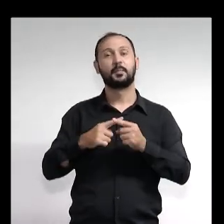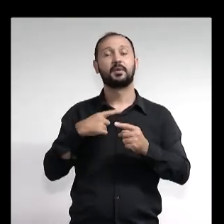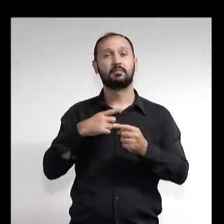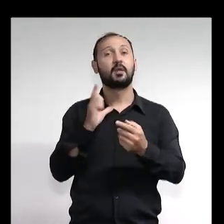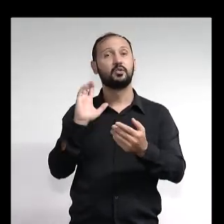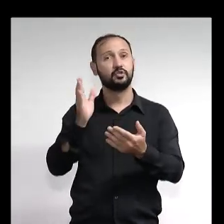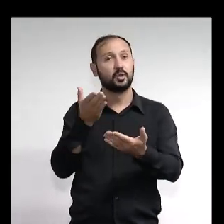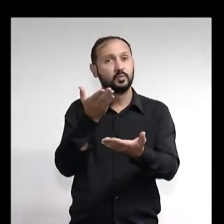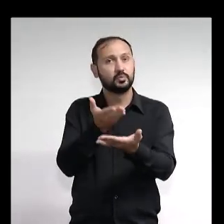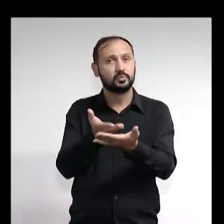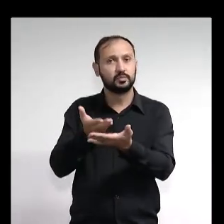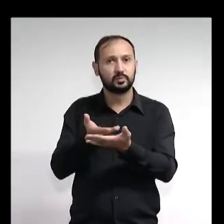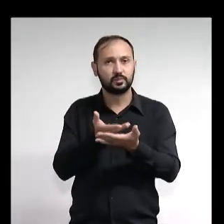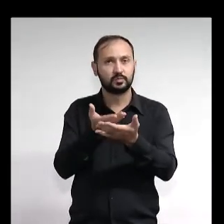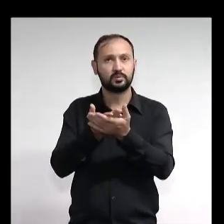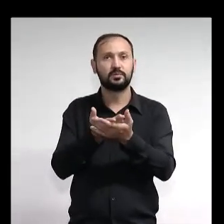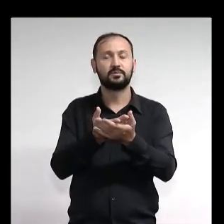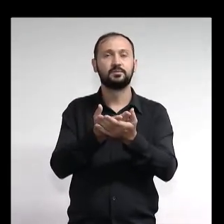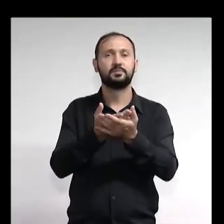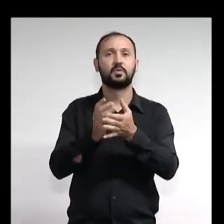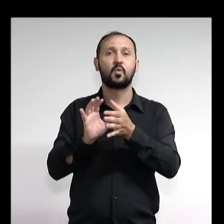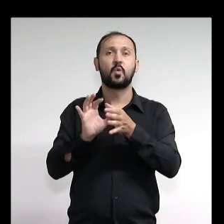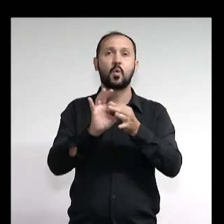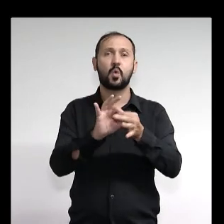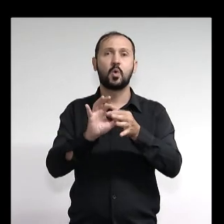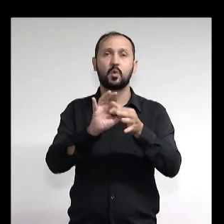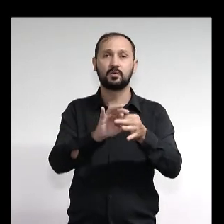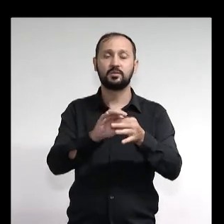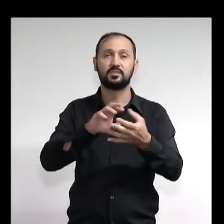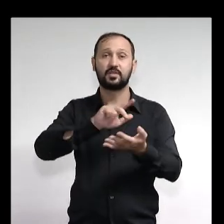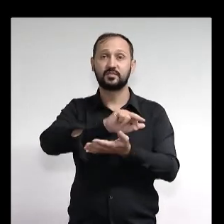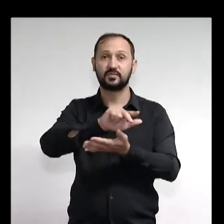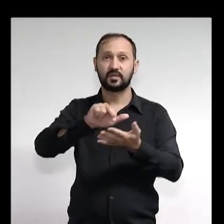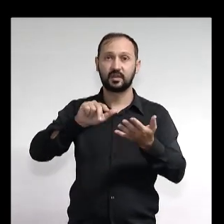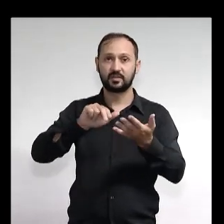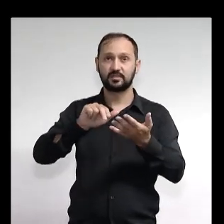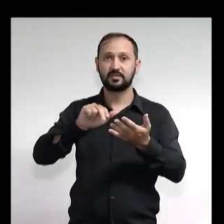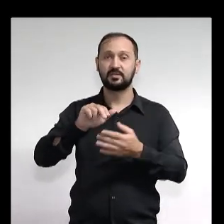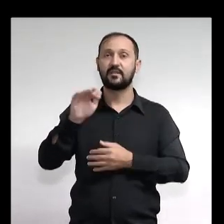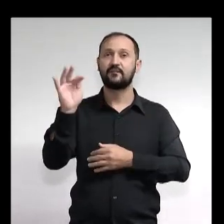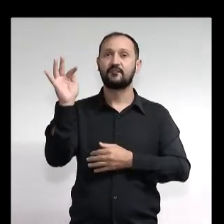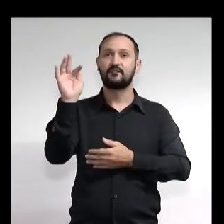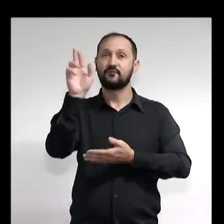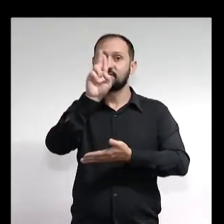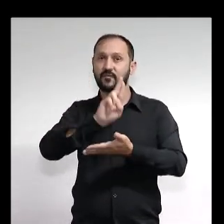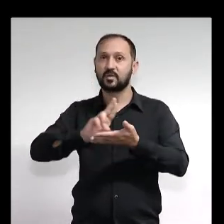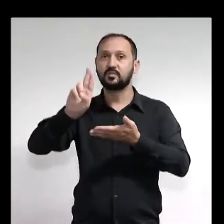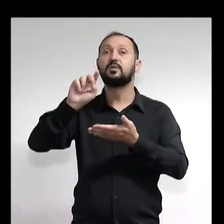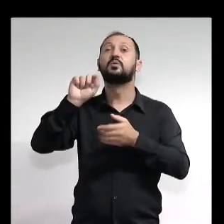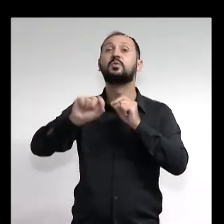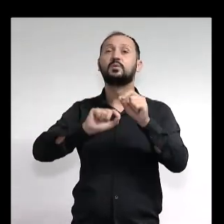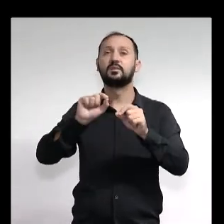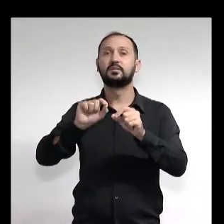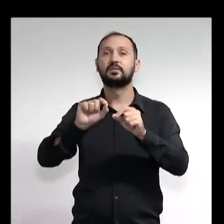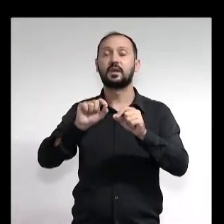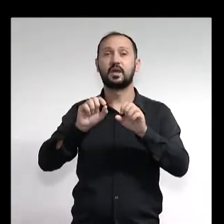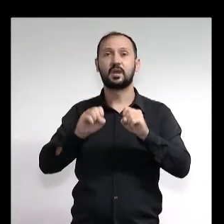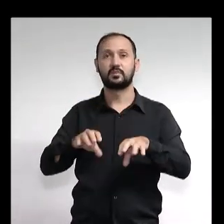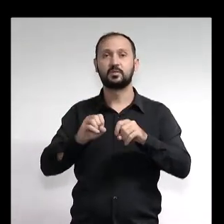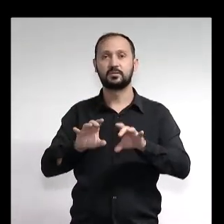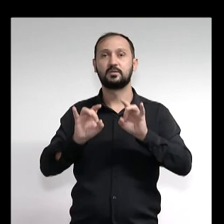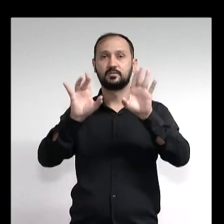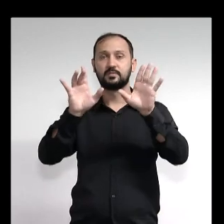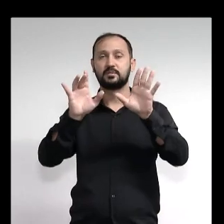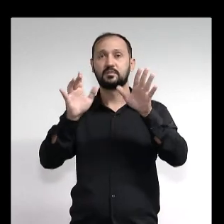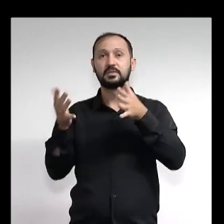vemos, e há um estudo, um envolvimento de várias universidades na questão da